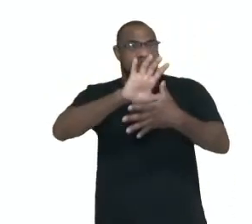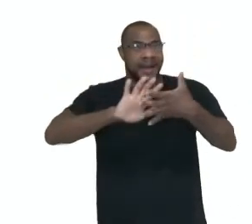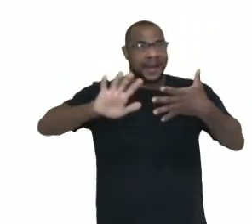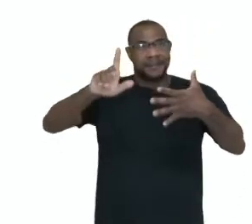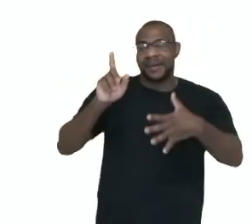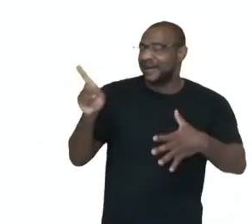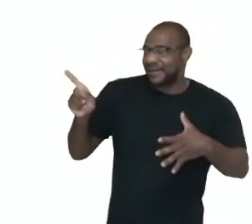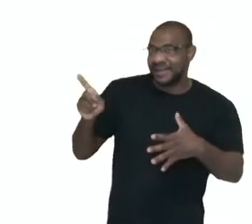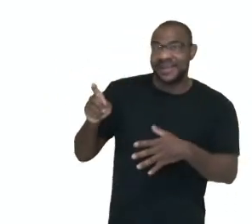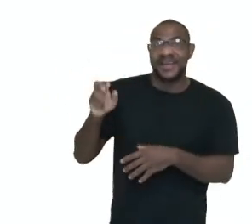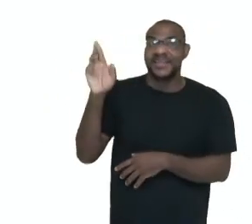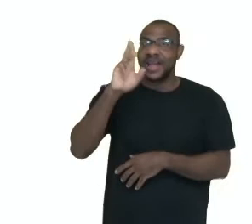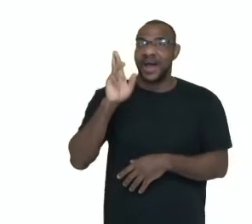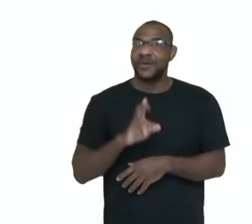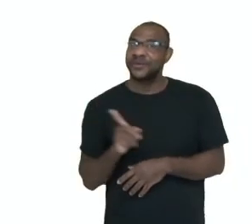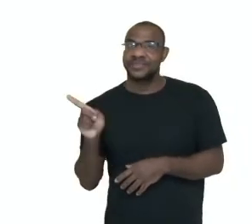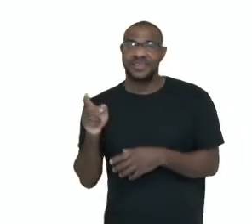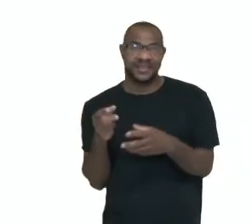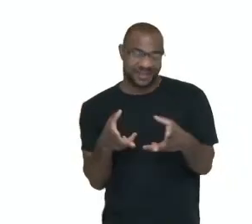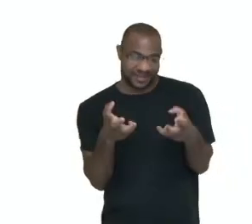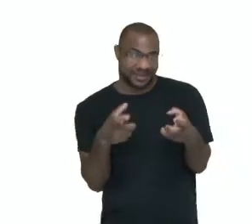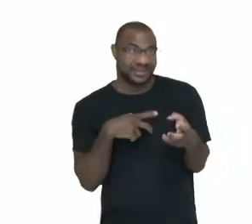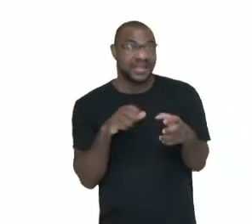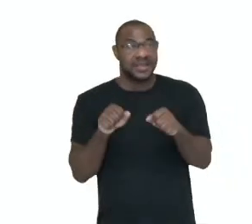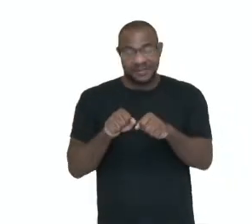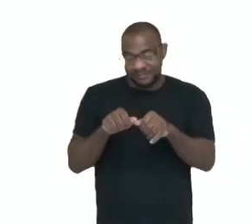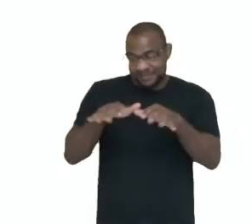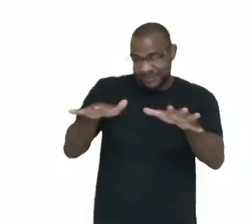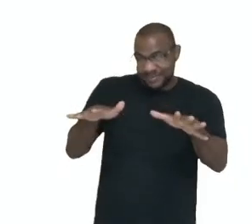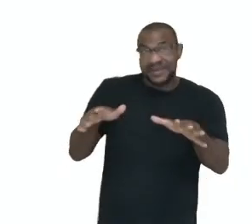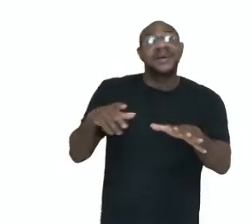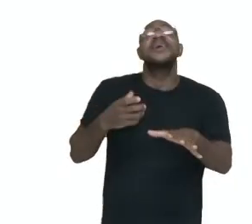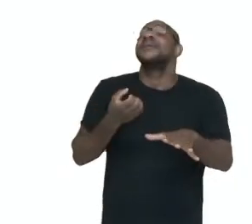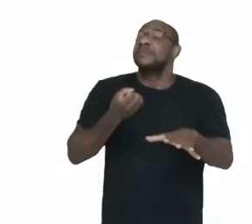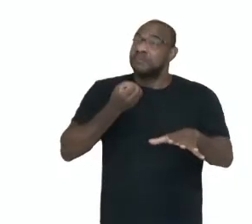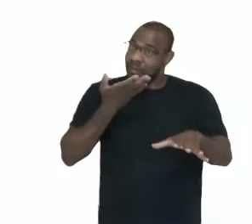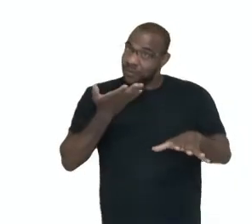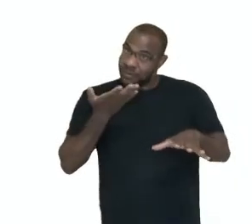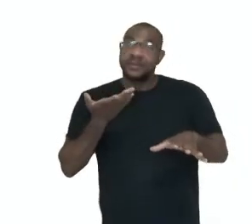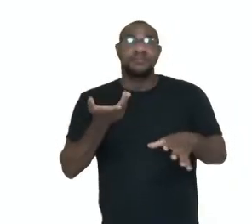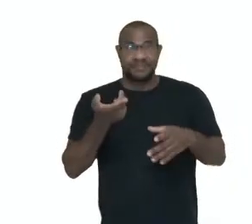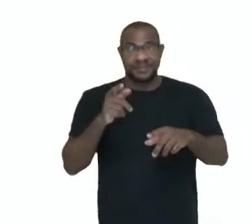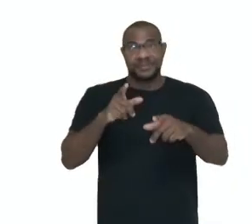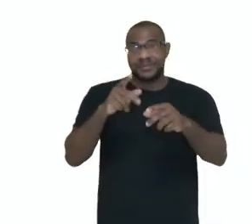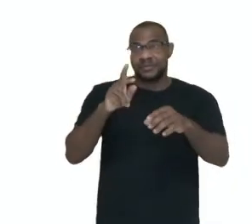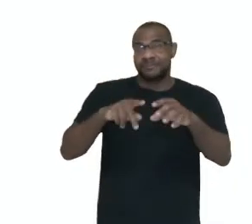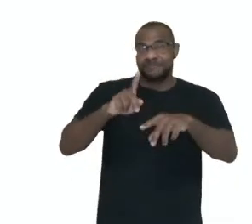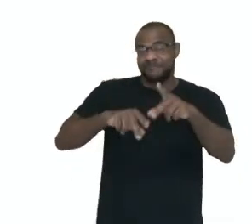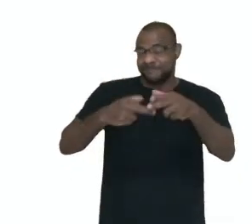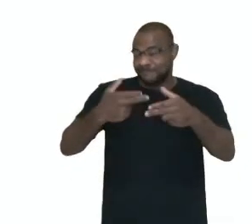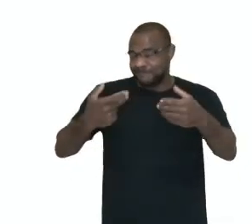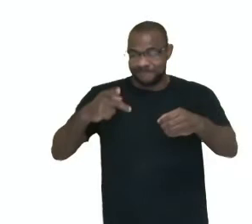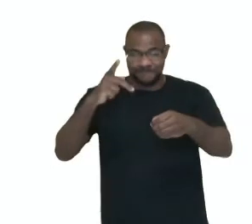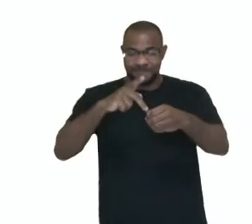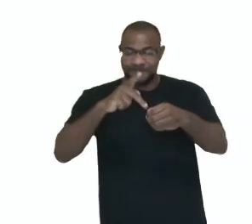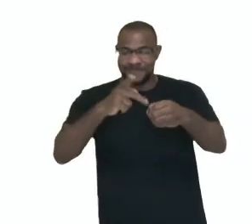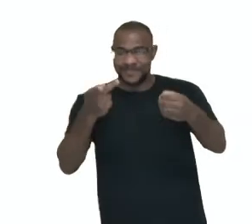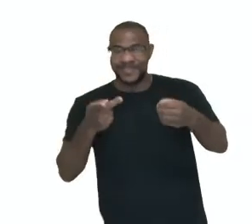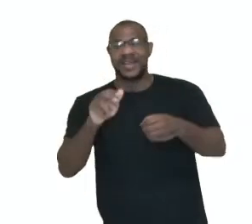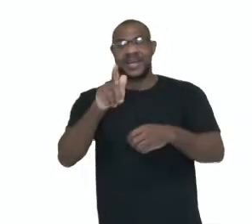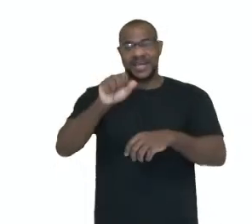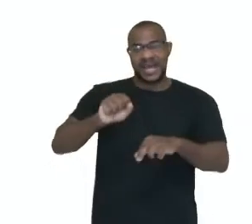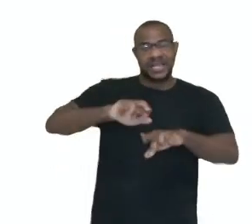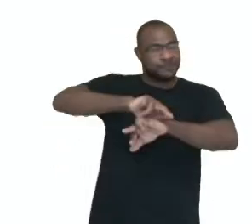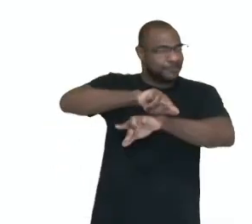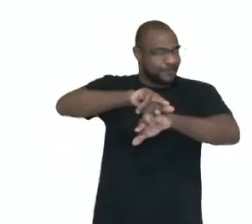e verificamos que há uma distribuição muito boa dos recursos minerais, além de uma